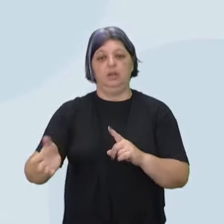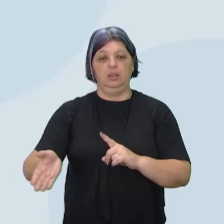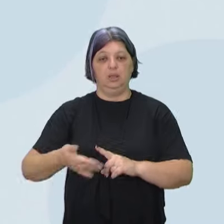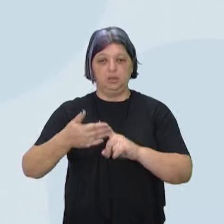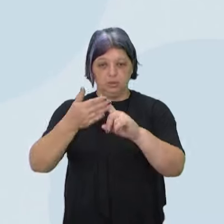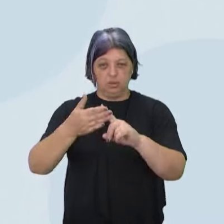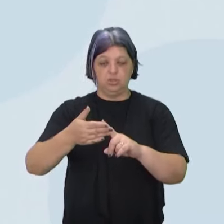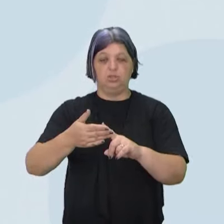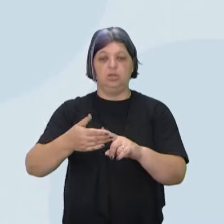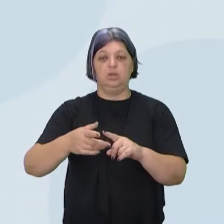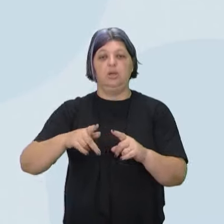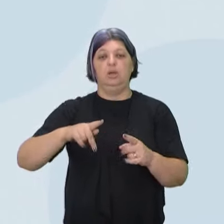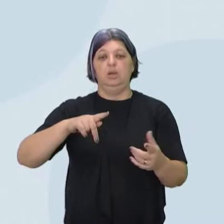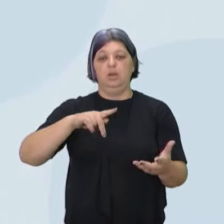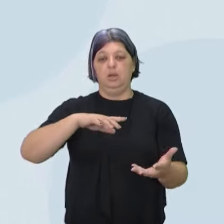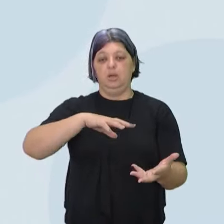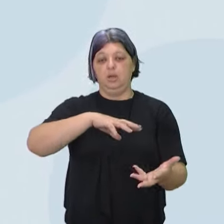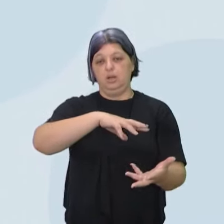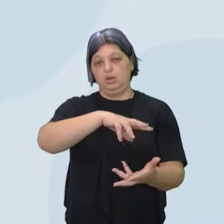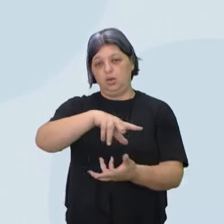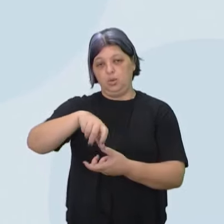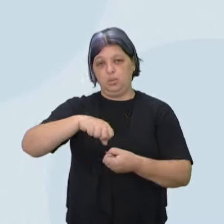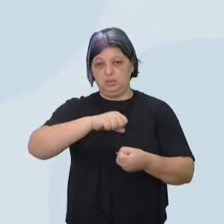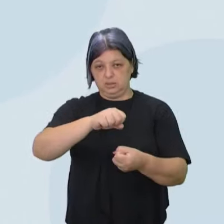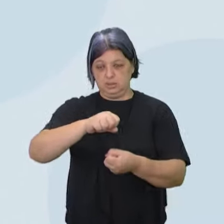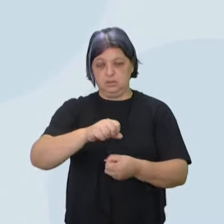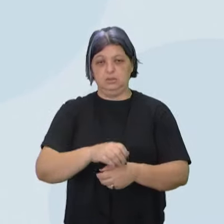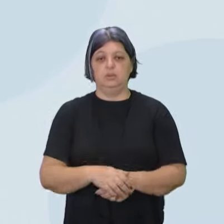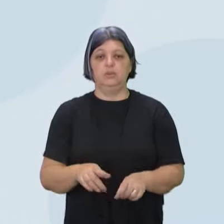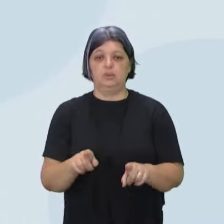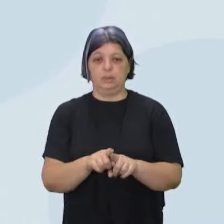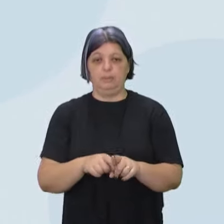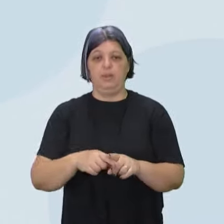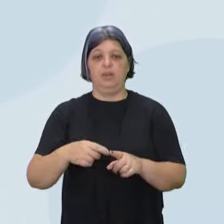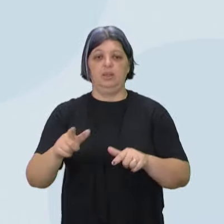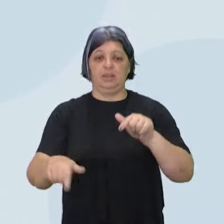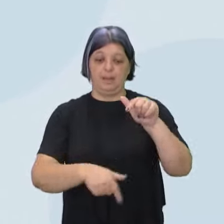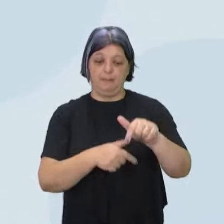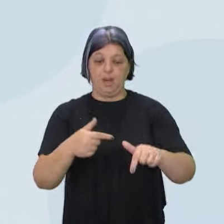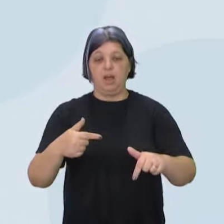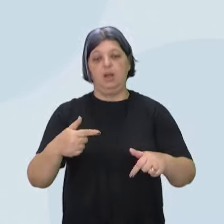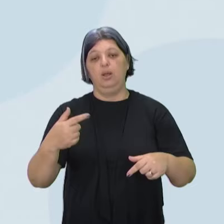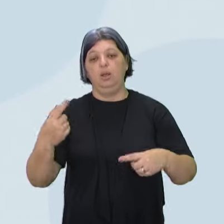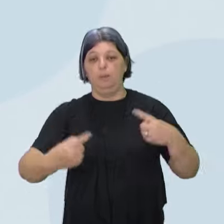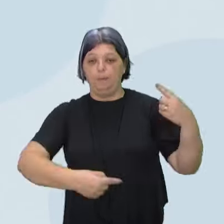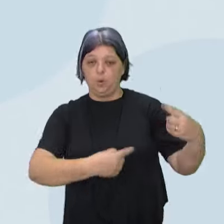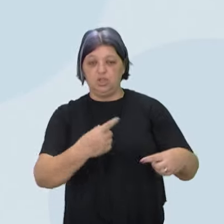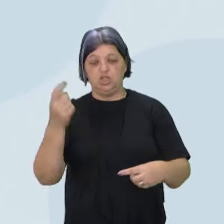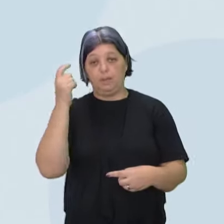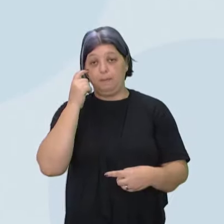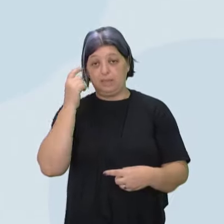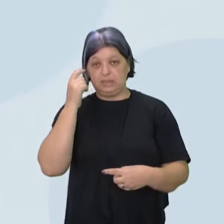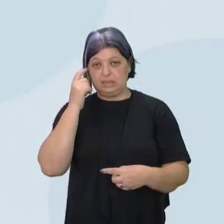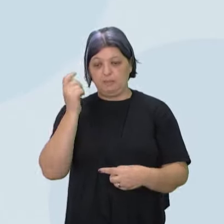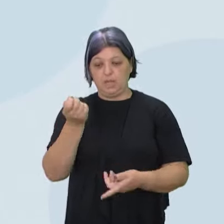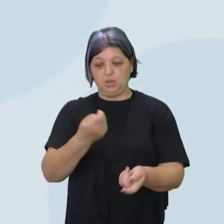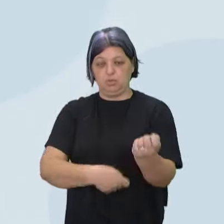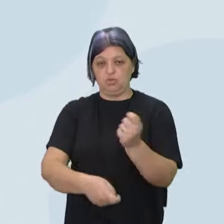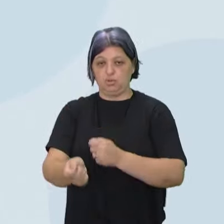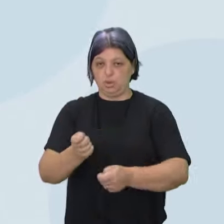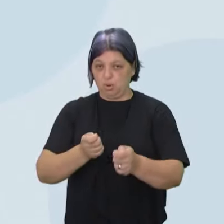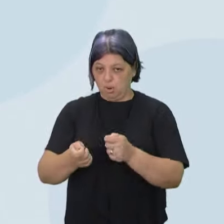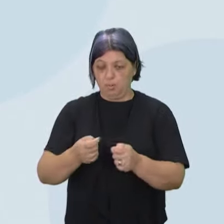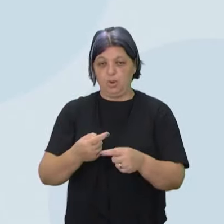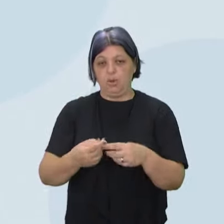globalização e a dinâmica produtiva, o trabalho, a política e pensamentos econômicos, modos de